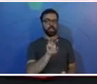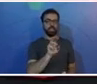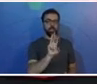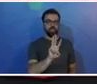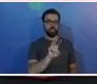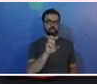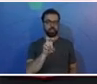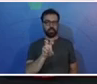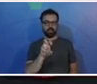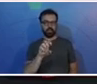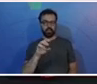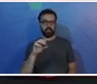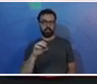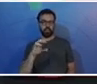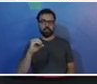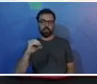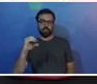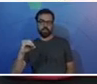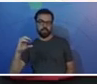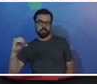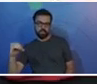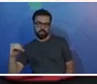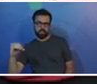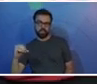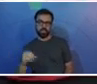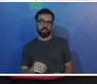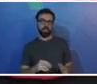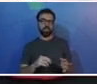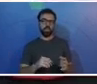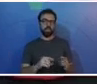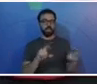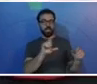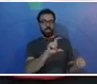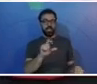tem 37%. Significa o quê?